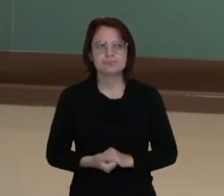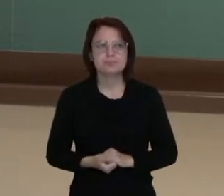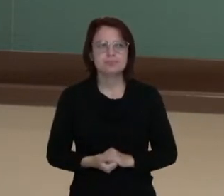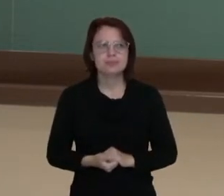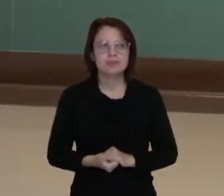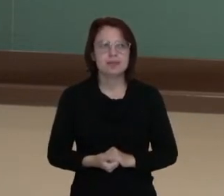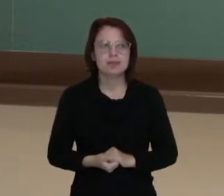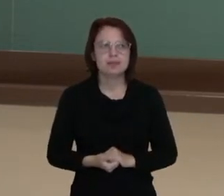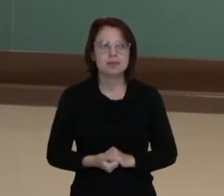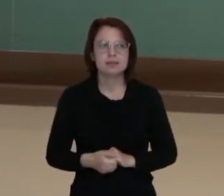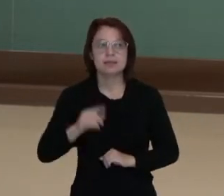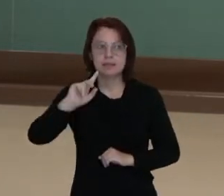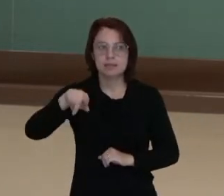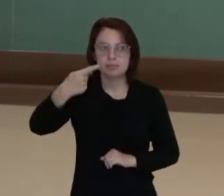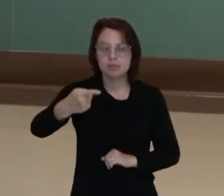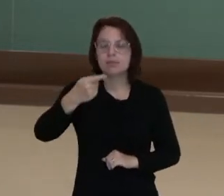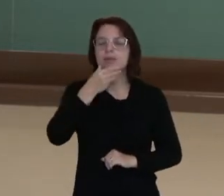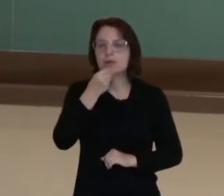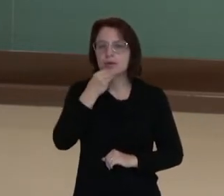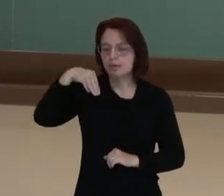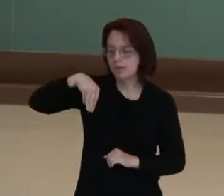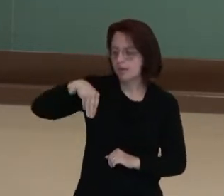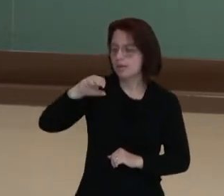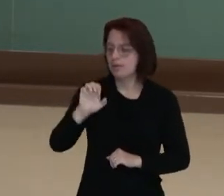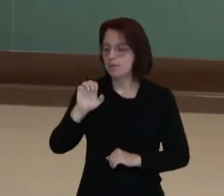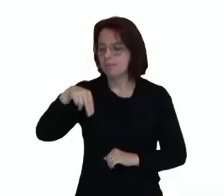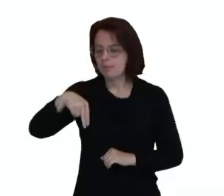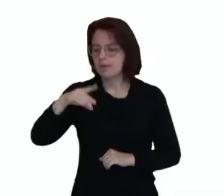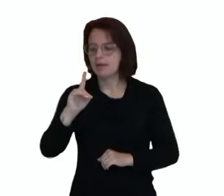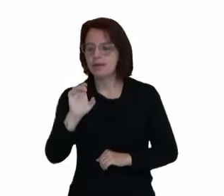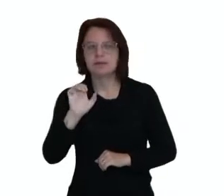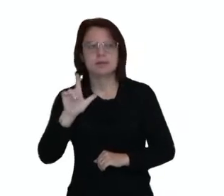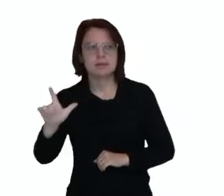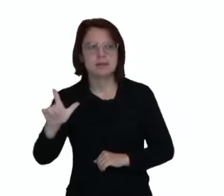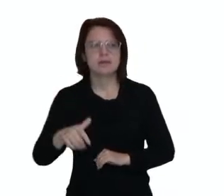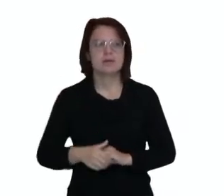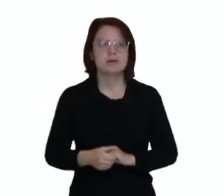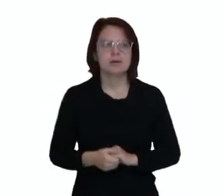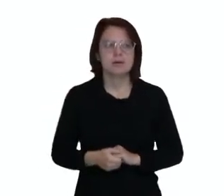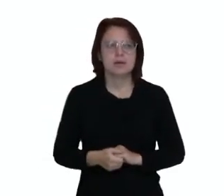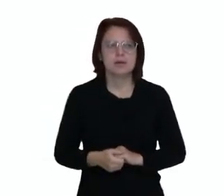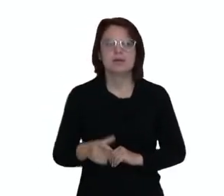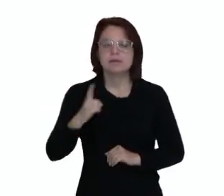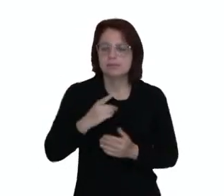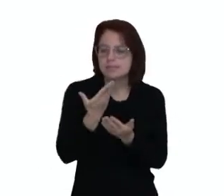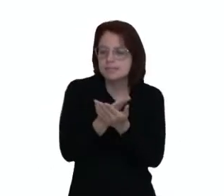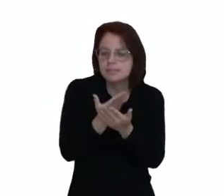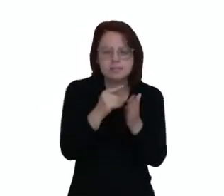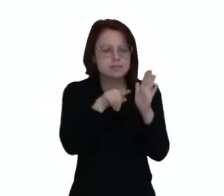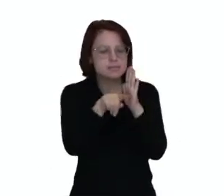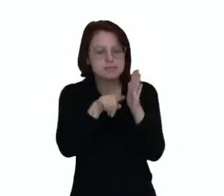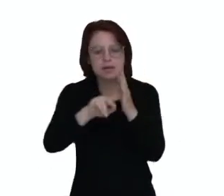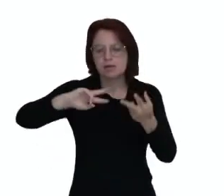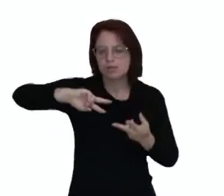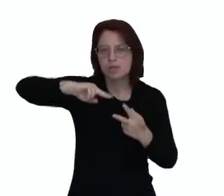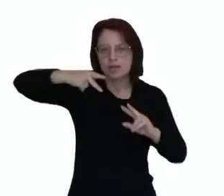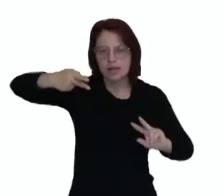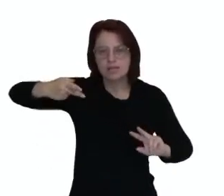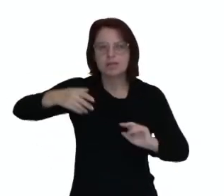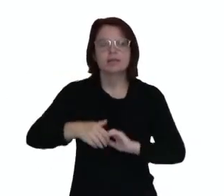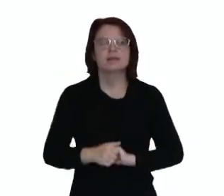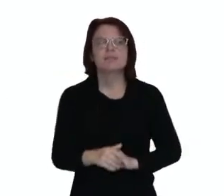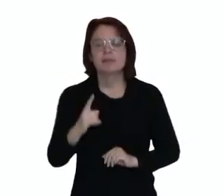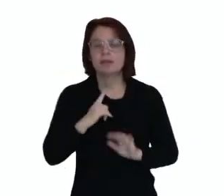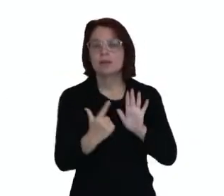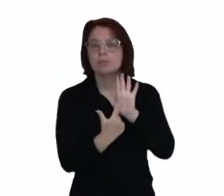ambiente. Depois tem Mendel, ele estudou as ervilhas, né, ele estudou a genética e ele mostrou, né,